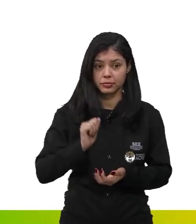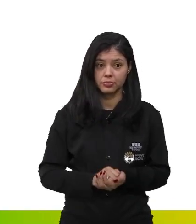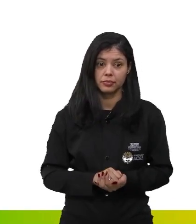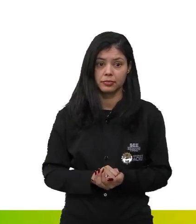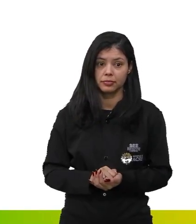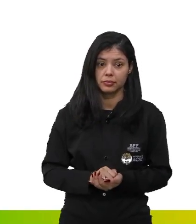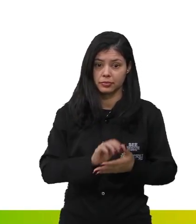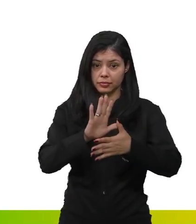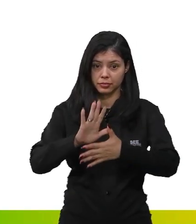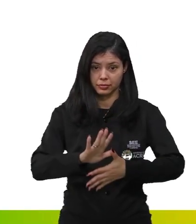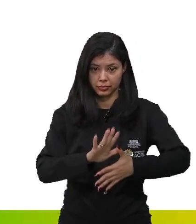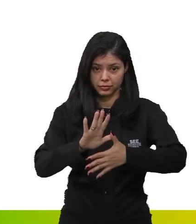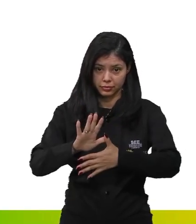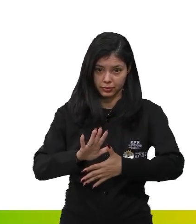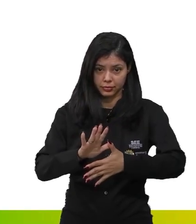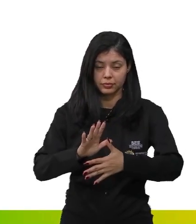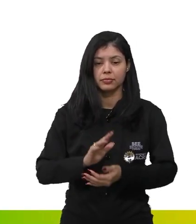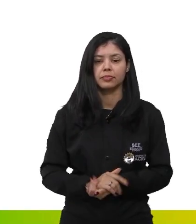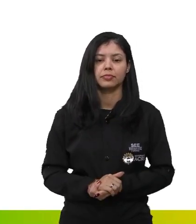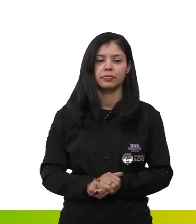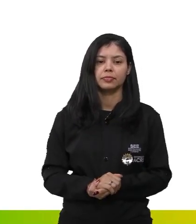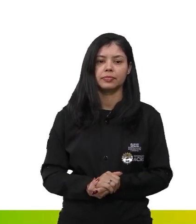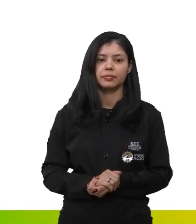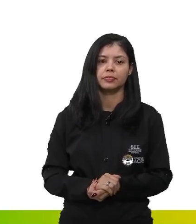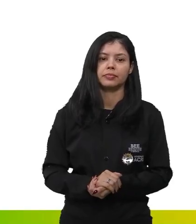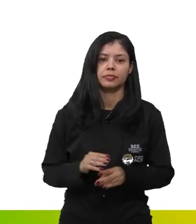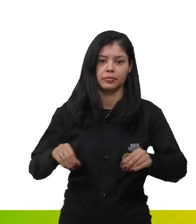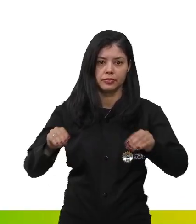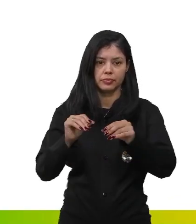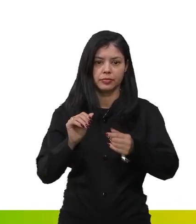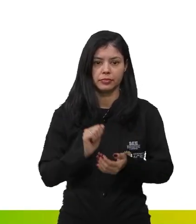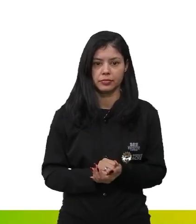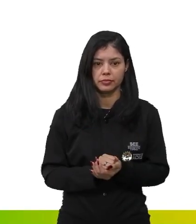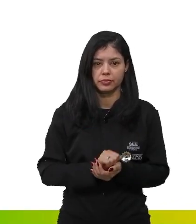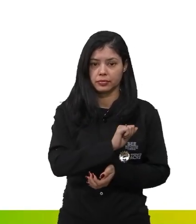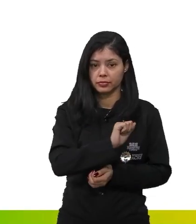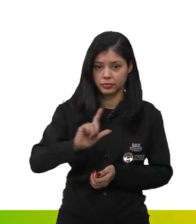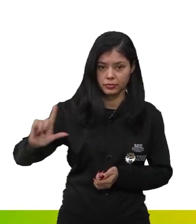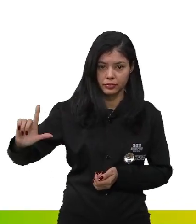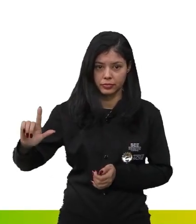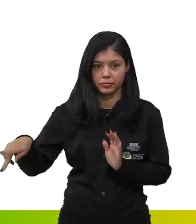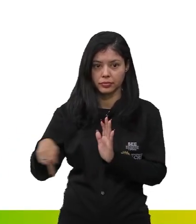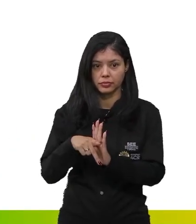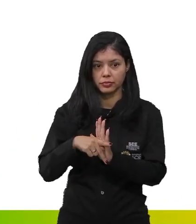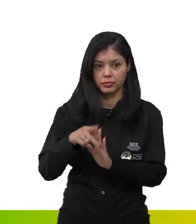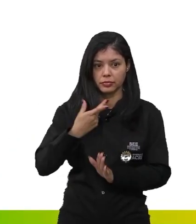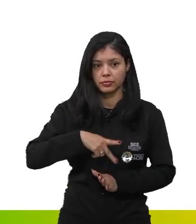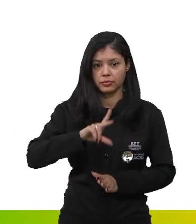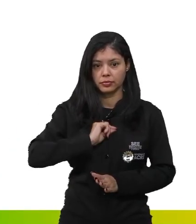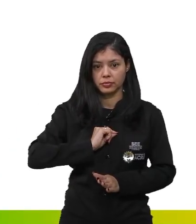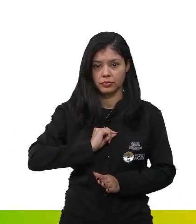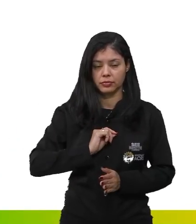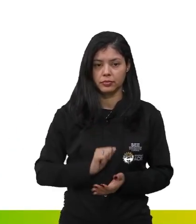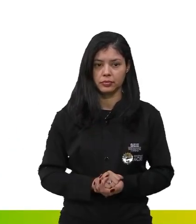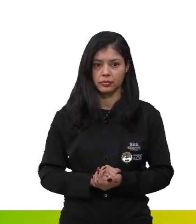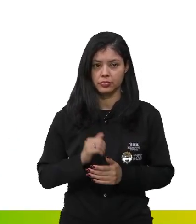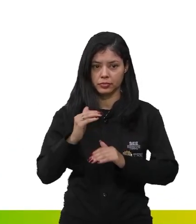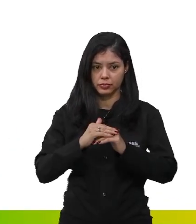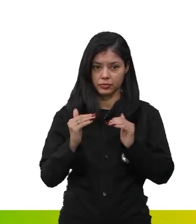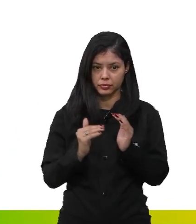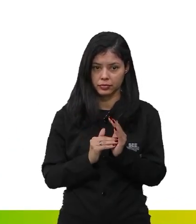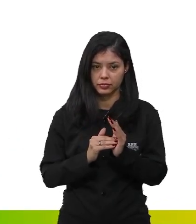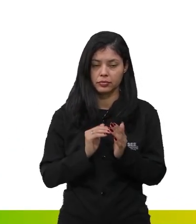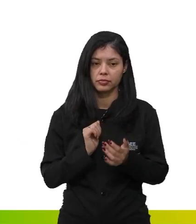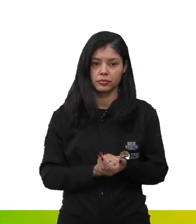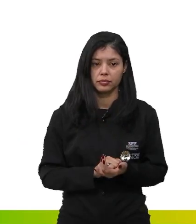chamar América. As terras a leste dessa linha pertenceriam a Portugal. Tudo que está